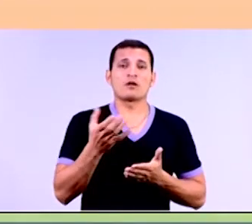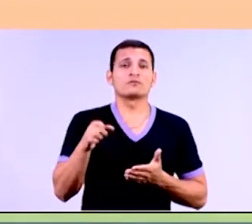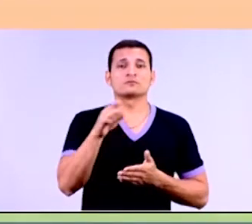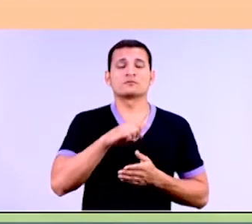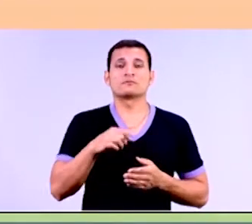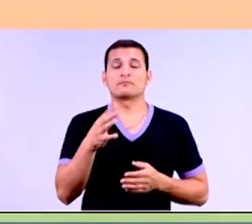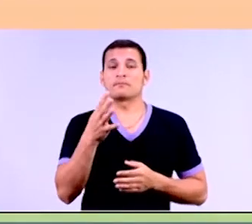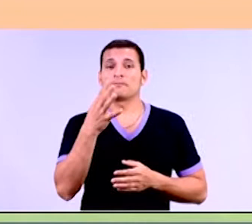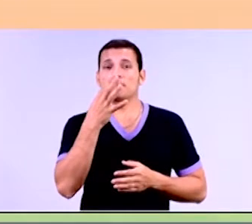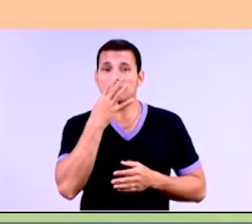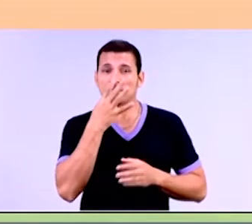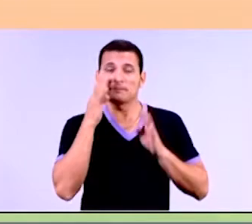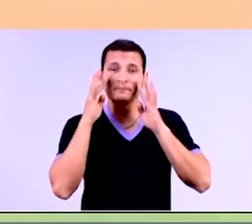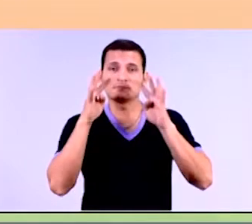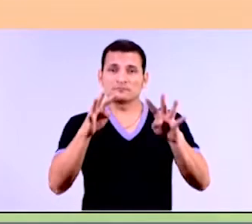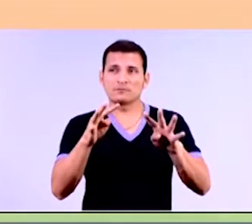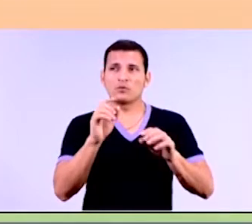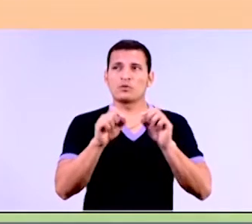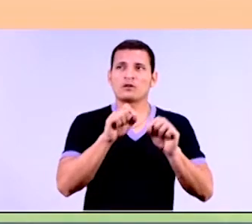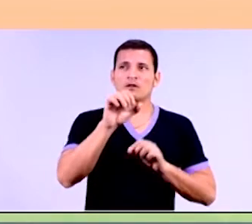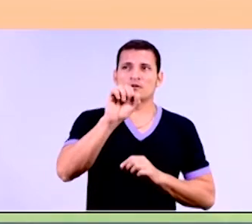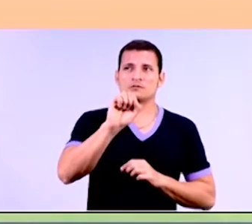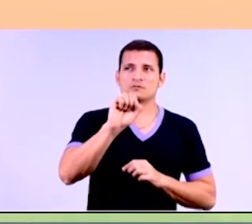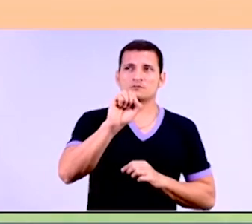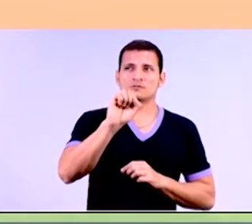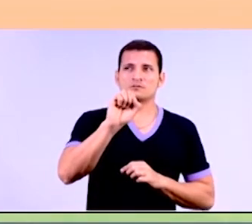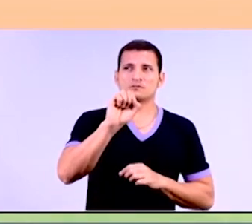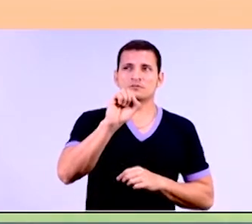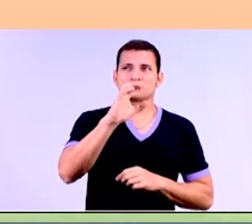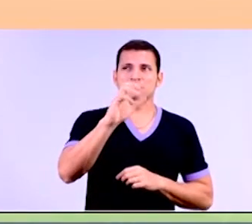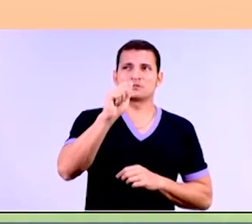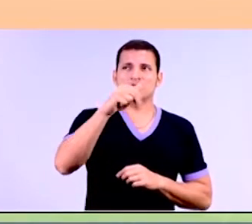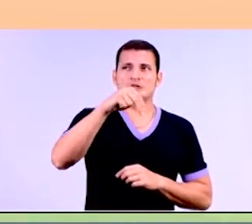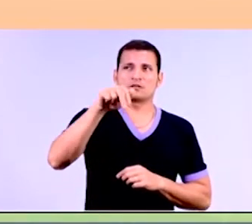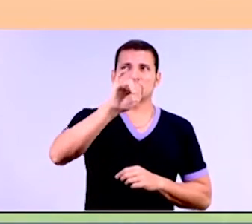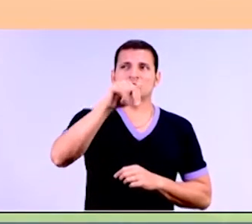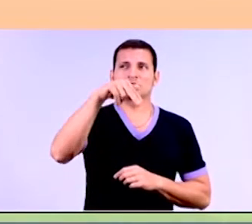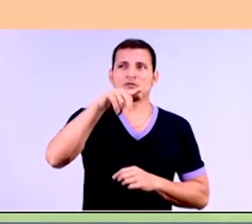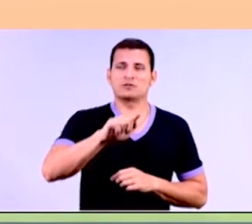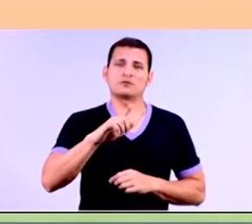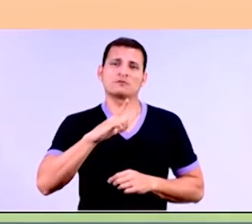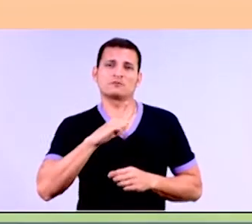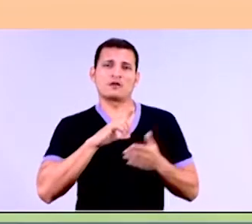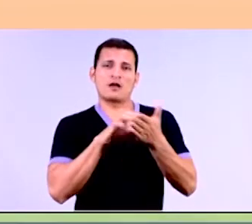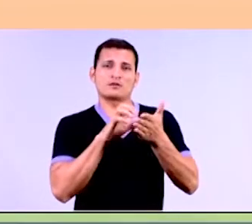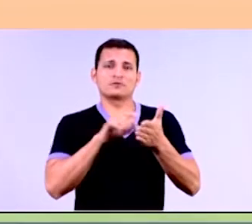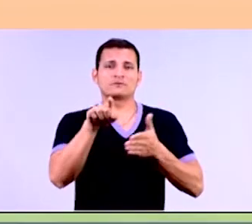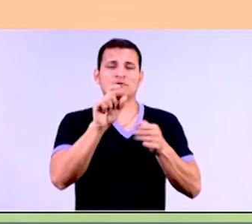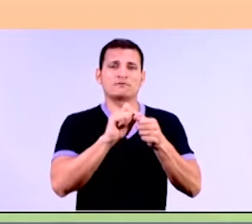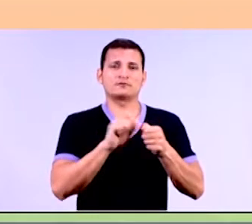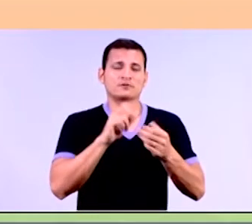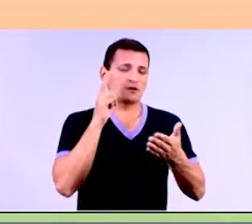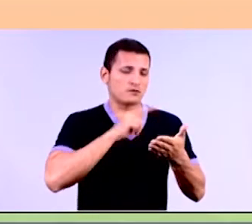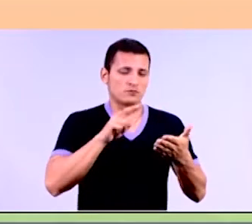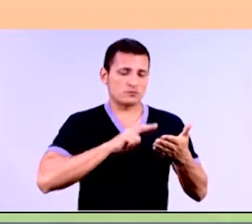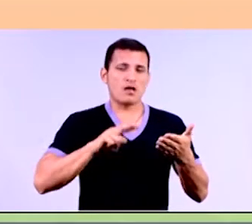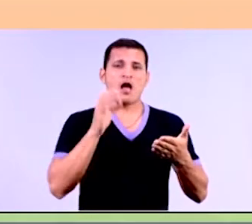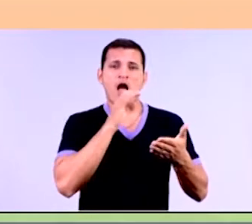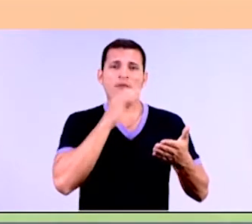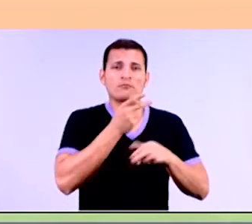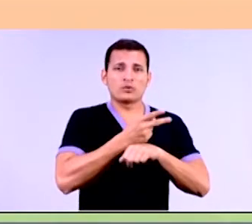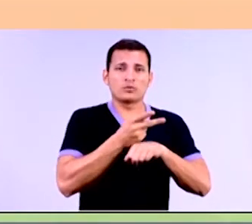O scanning, ele tem essa característica de que você fazer uma leitura rápida procurando uma